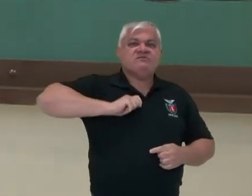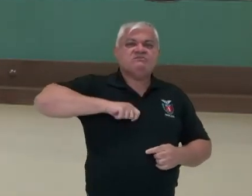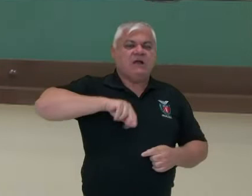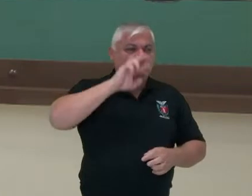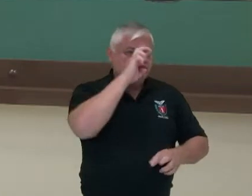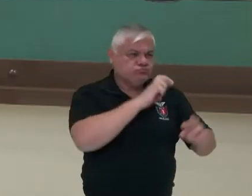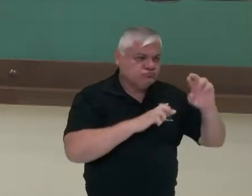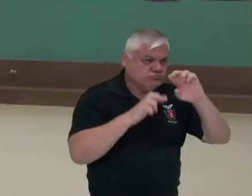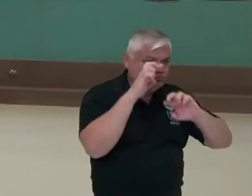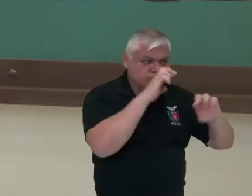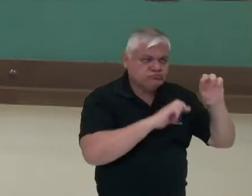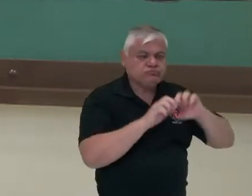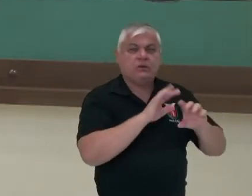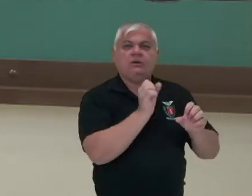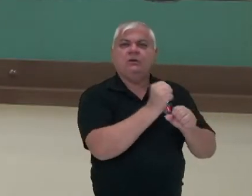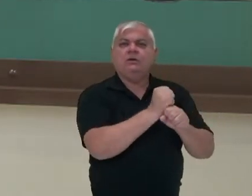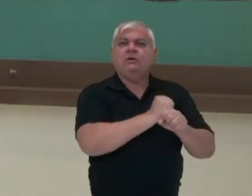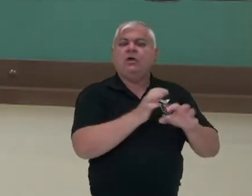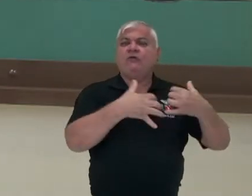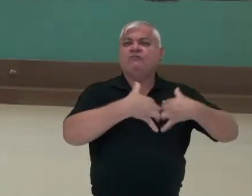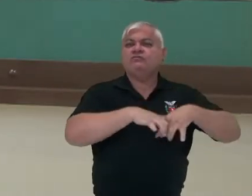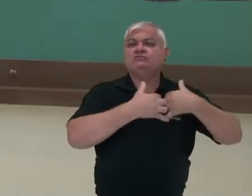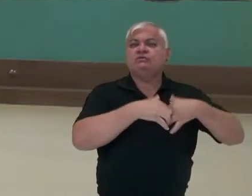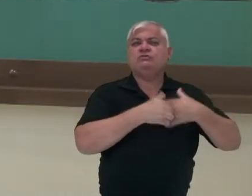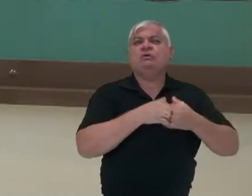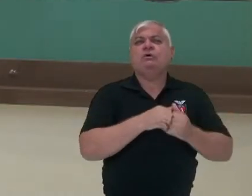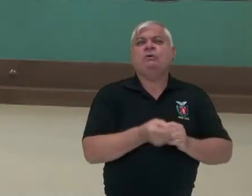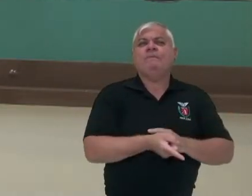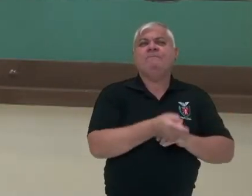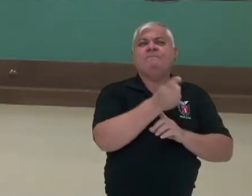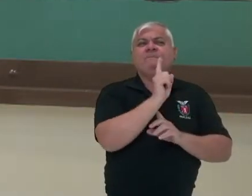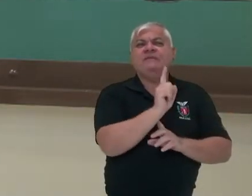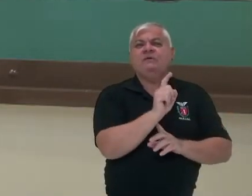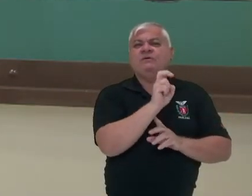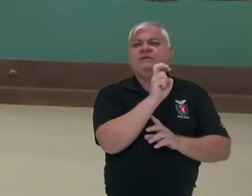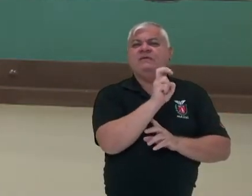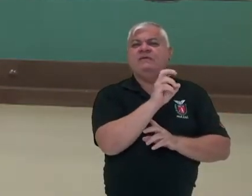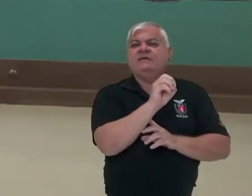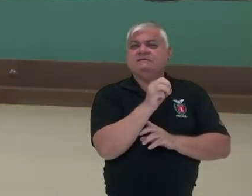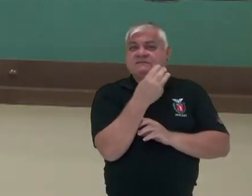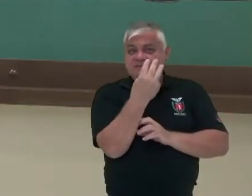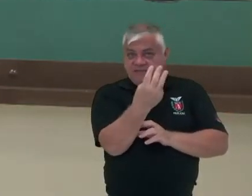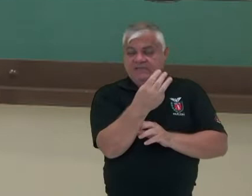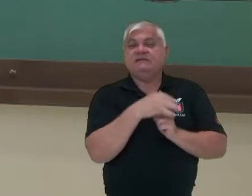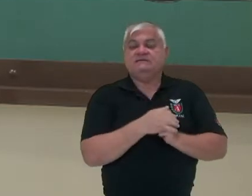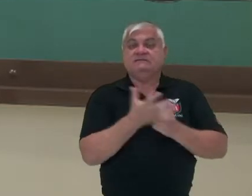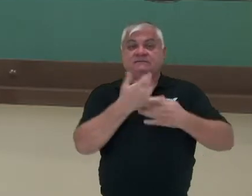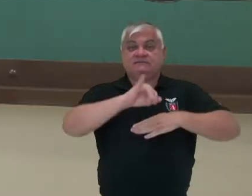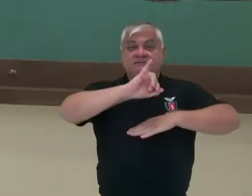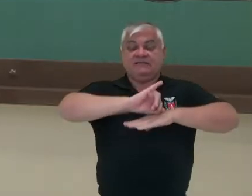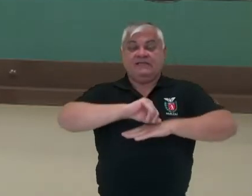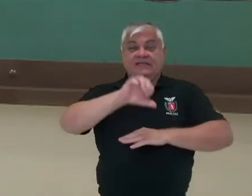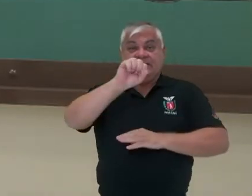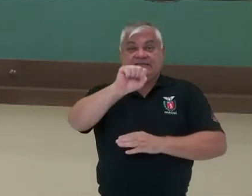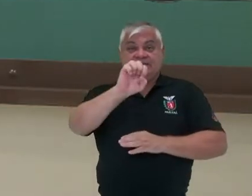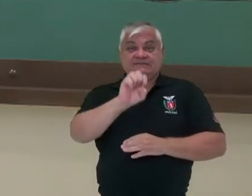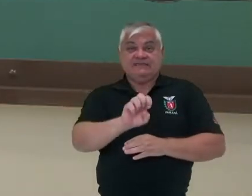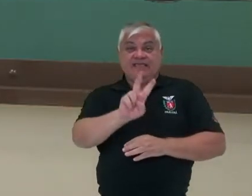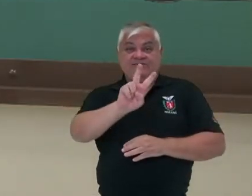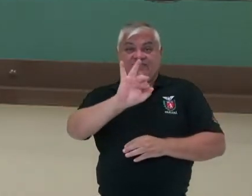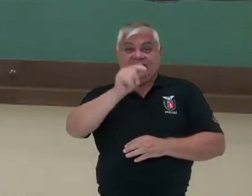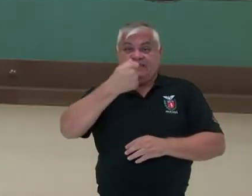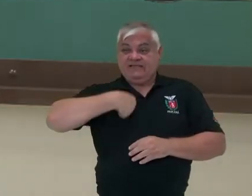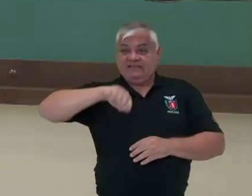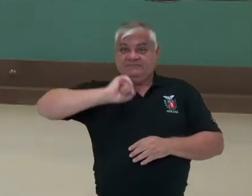desde 1503, na cidade portuária de Sevilha, na Espanha. Então, aqui, ó, a imagem, ó, o porto de Sevilha, na Espanha,